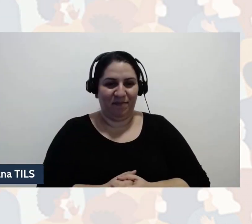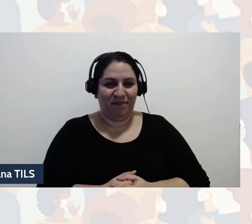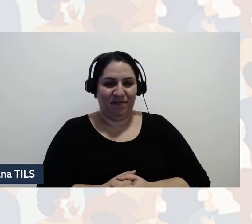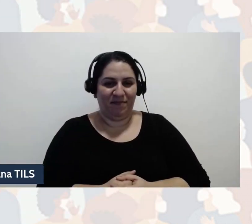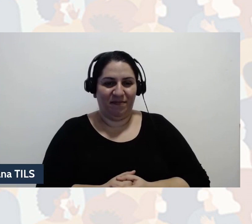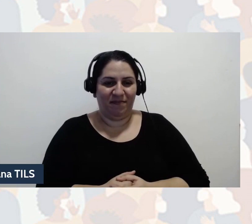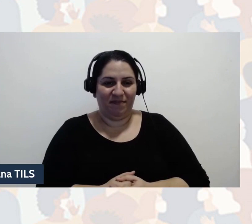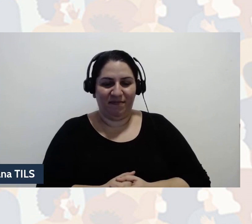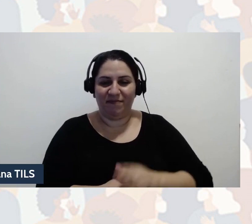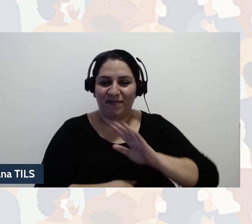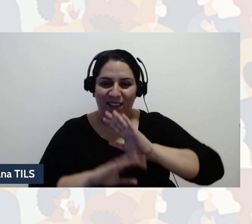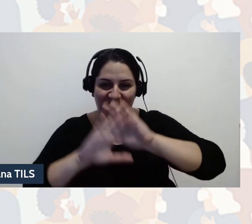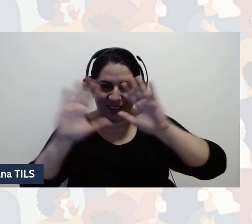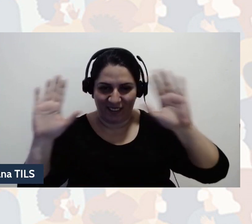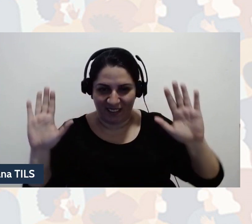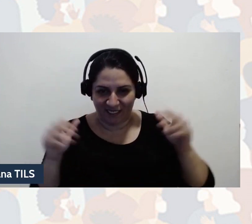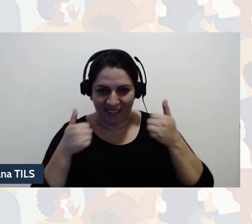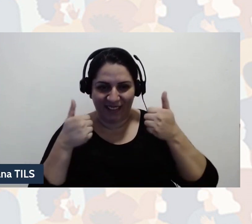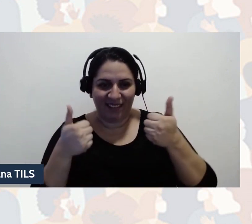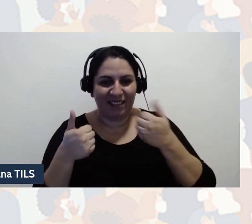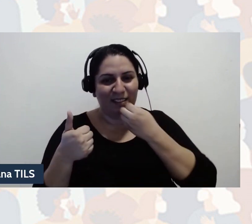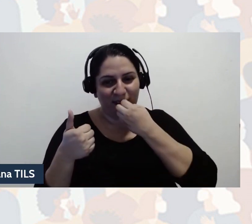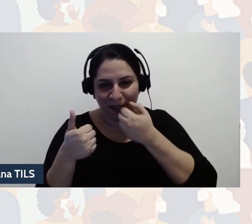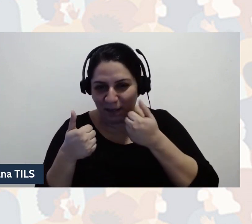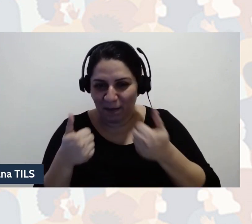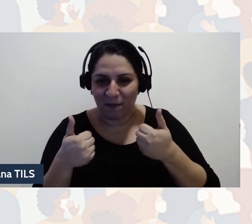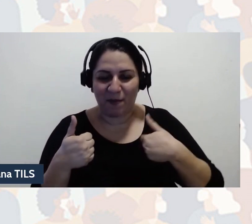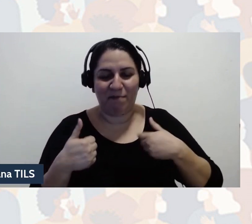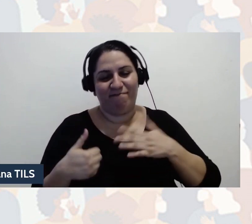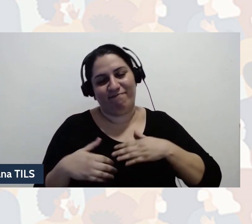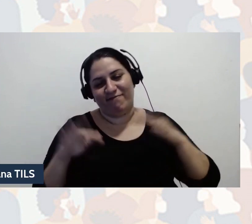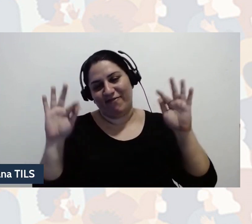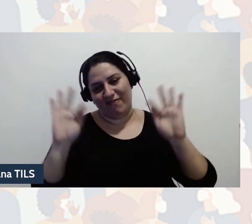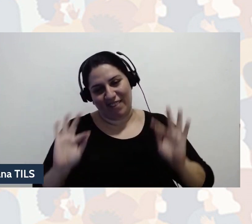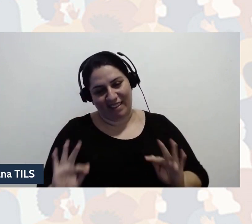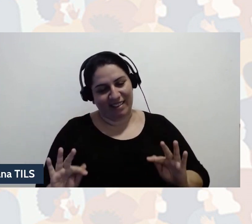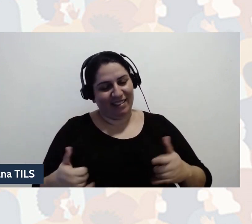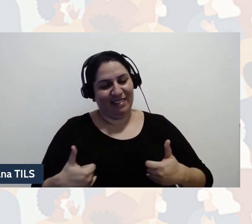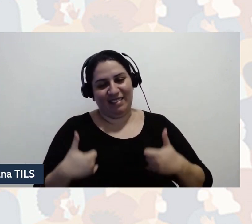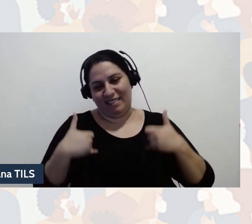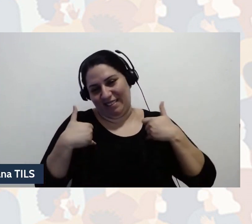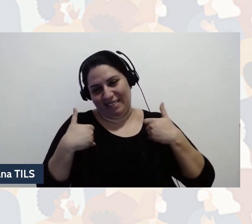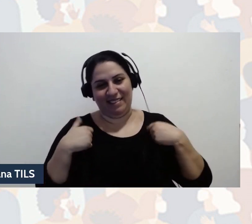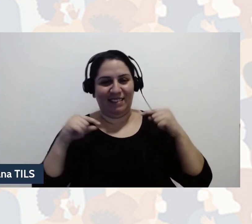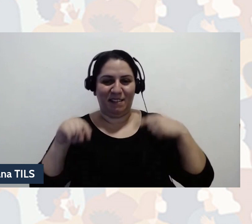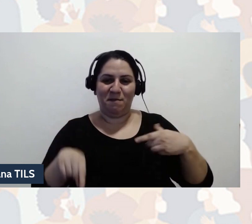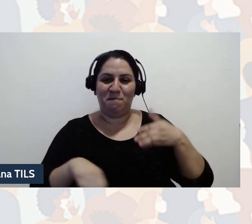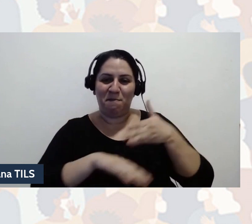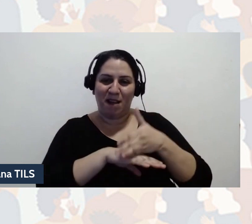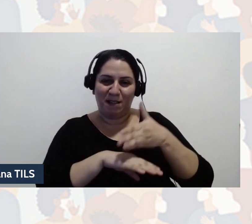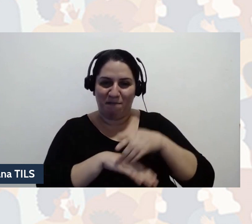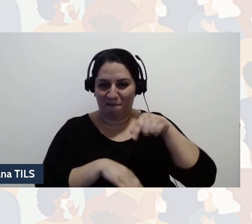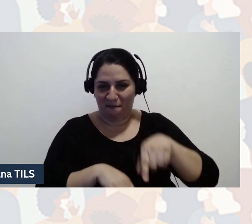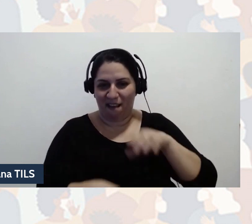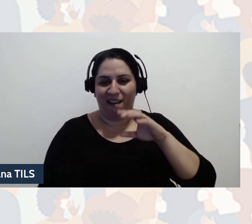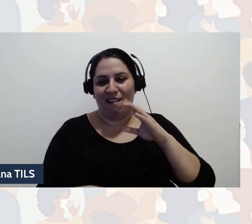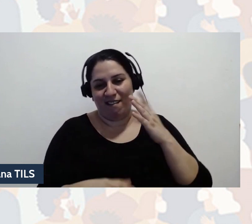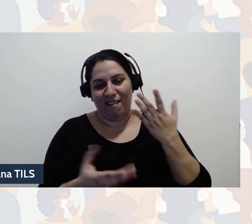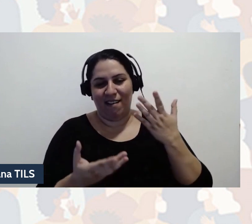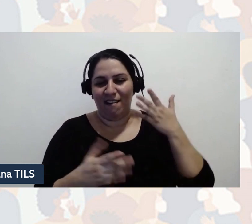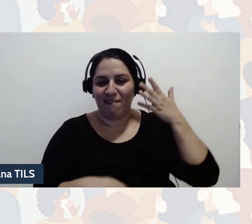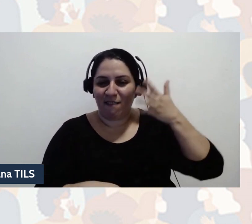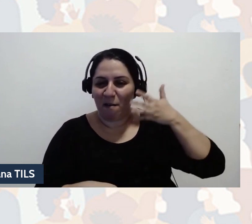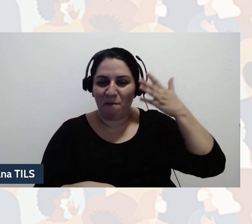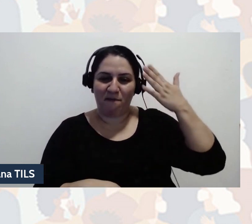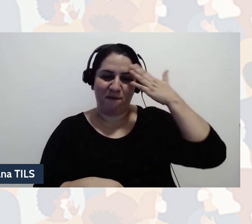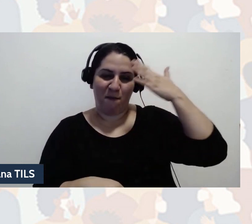Oi, gente, tudo bem? Um prazer estar aqui com vocês, uma grande honra fazer parte desse evento tão prestigiado. Então, eu